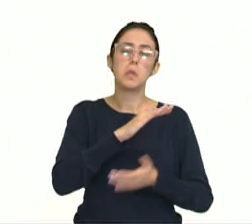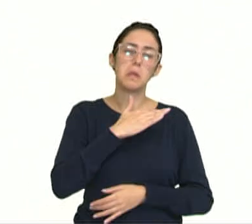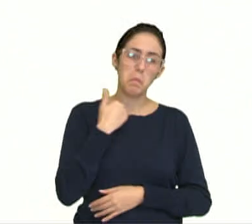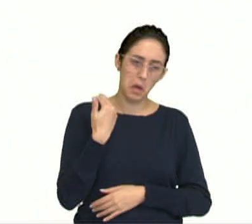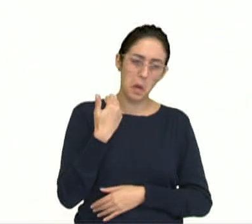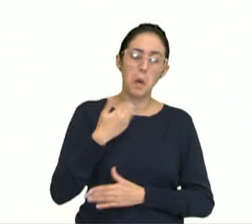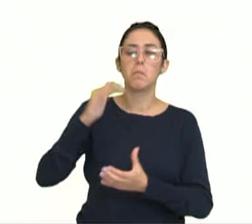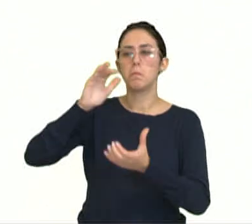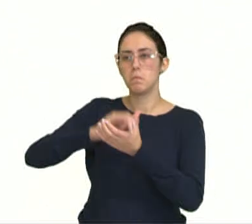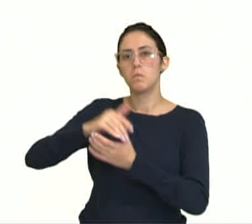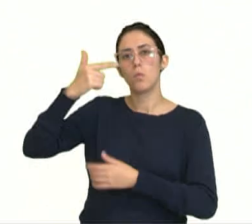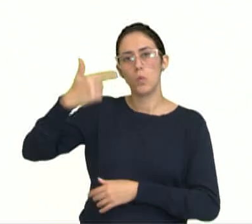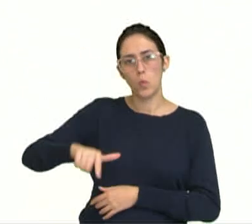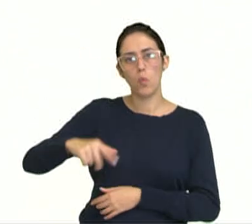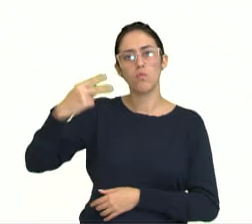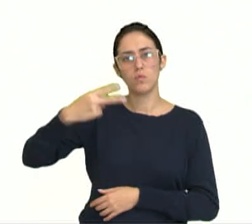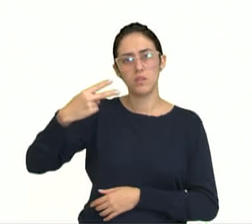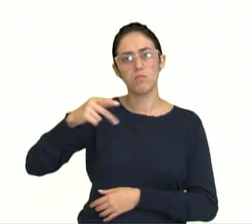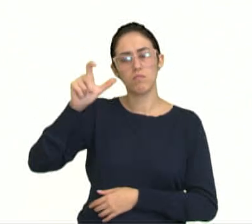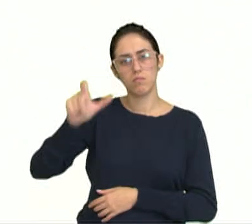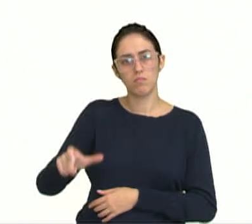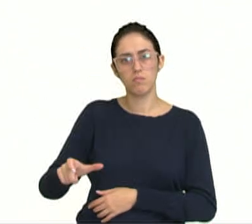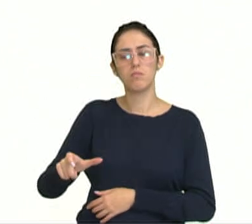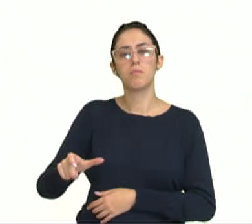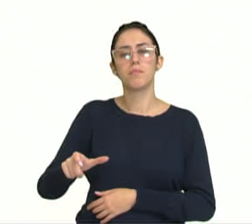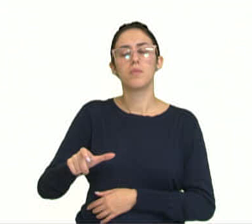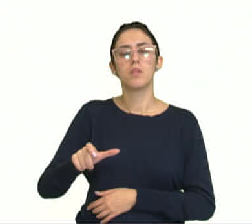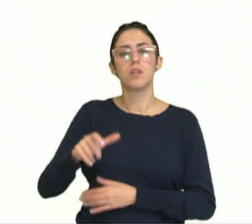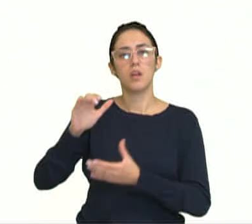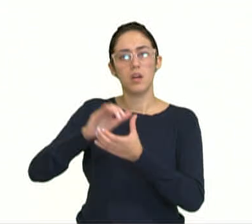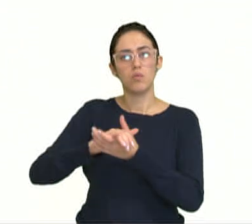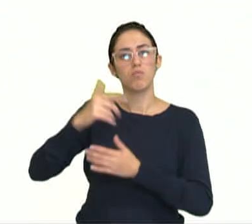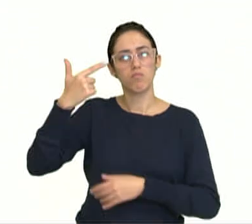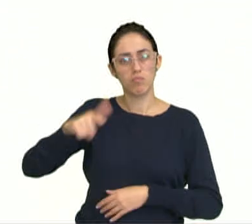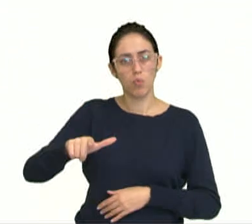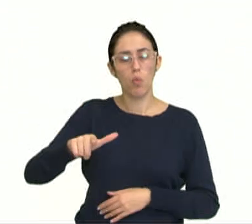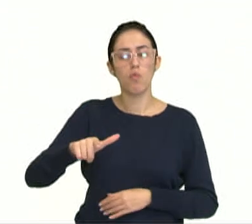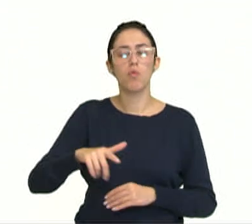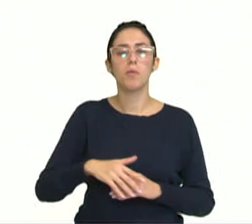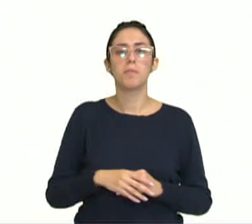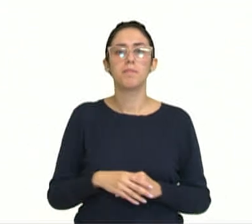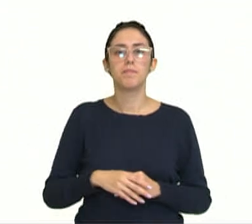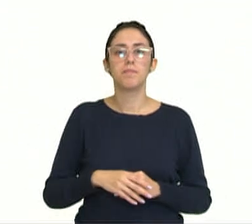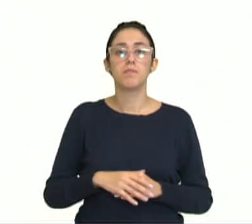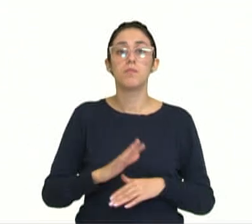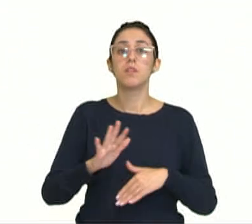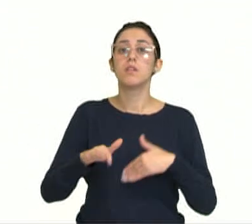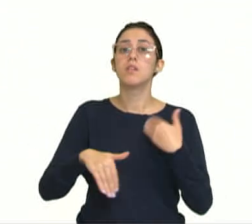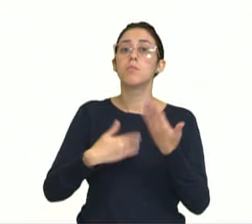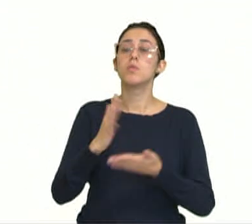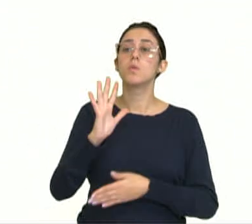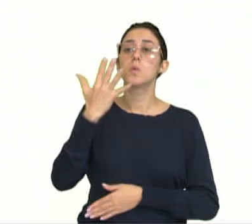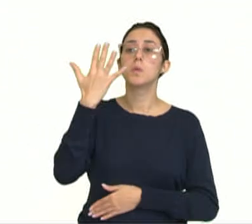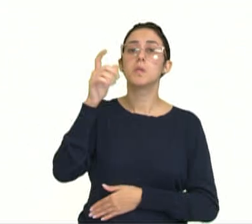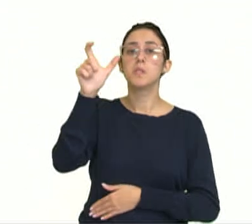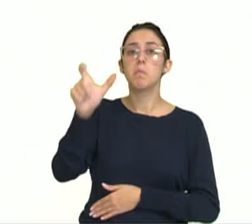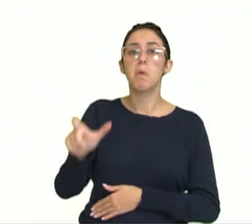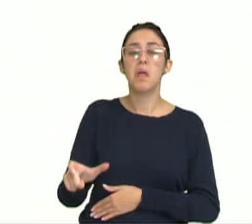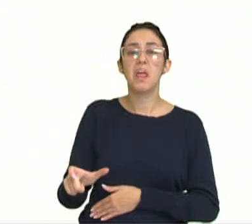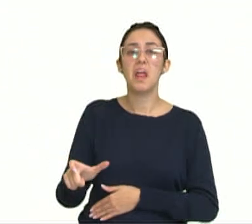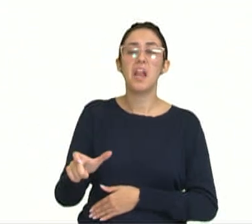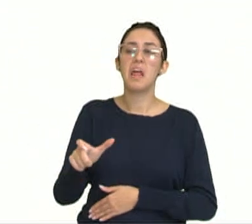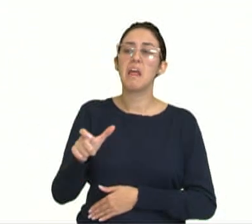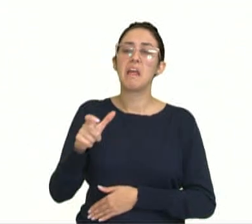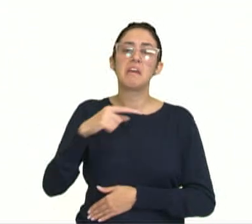casou novamente com Lord Latimer. When he became an invalid, quando ele ficou inválido, na questão